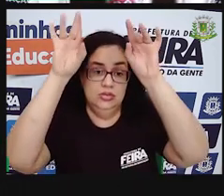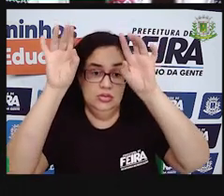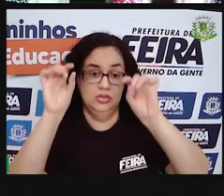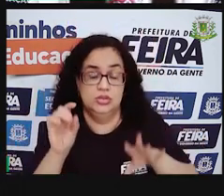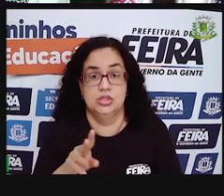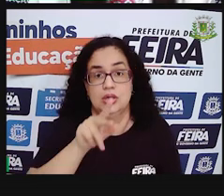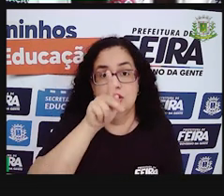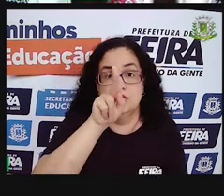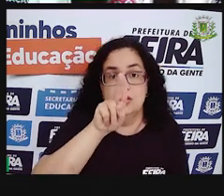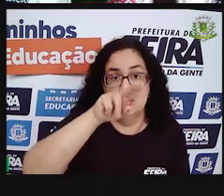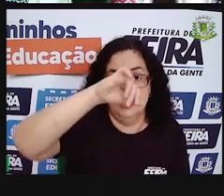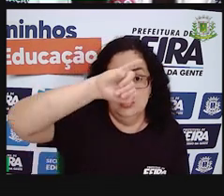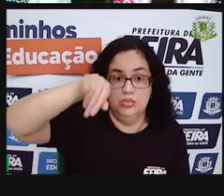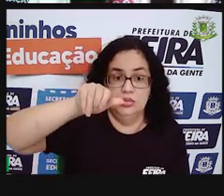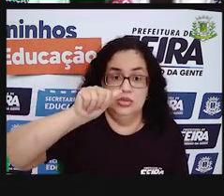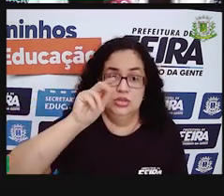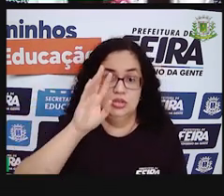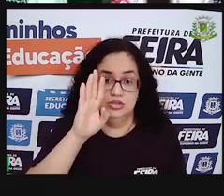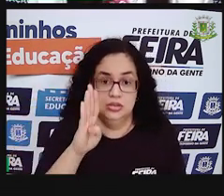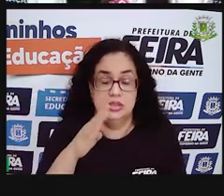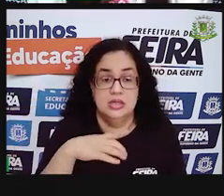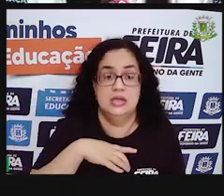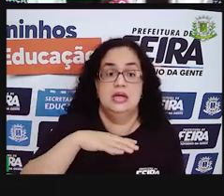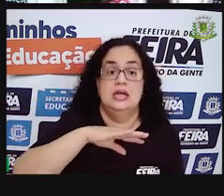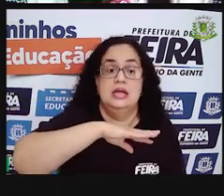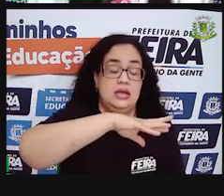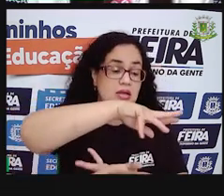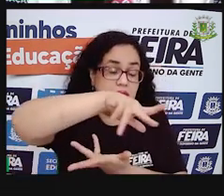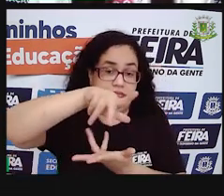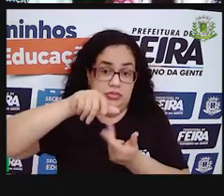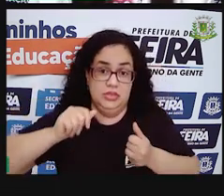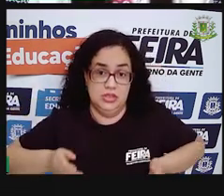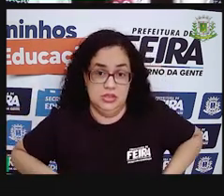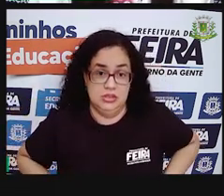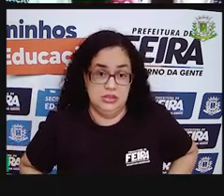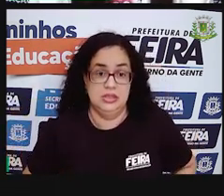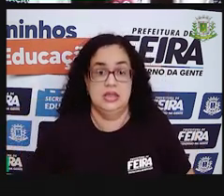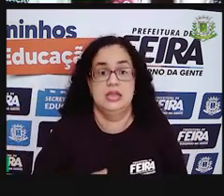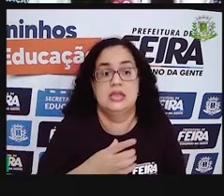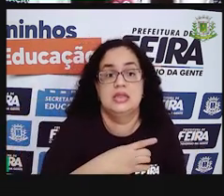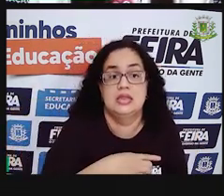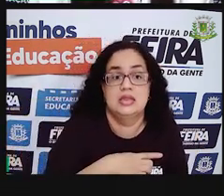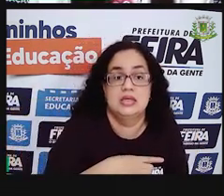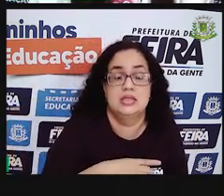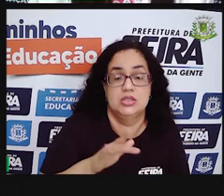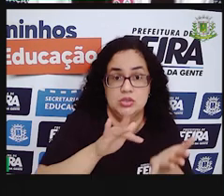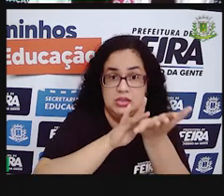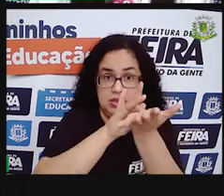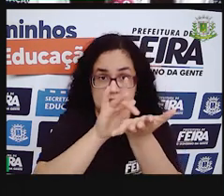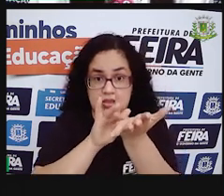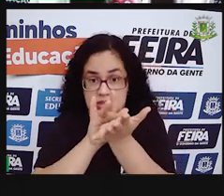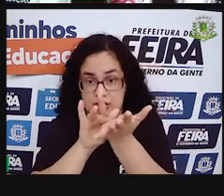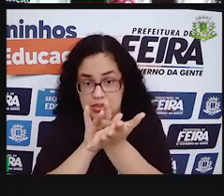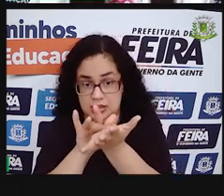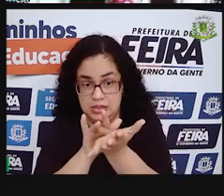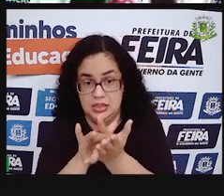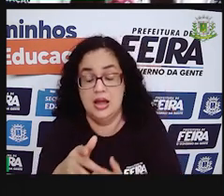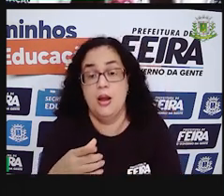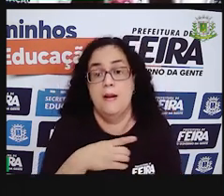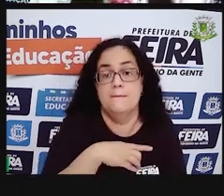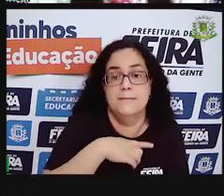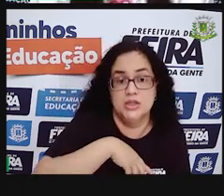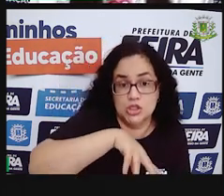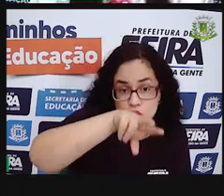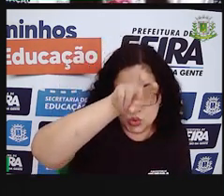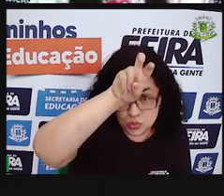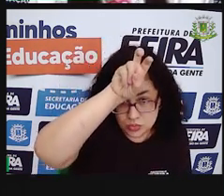especialmente a região do Punjab, seja a terra natal mais provável, né, dos ciganos. Dali eles teriam